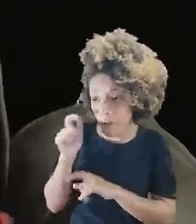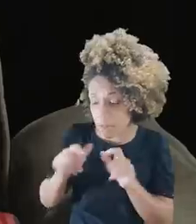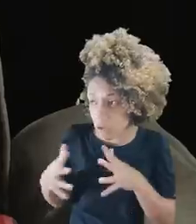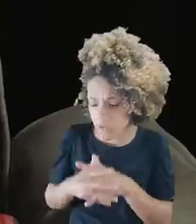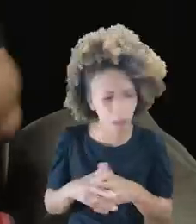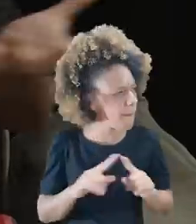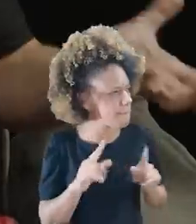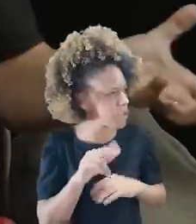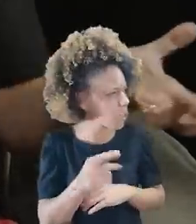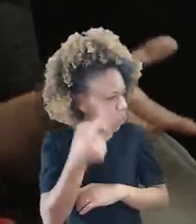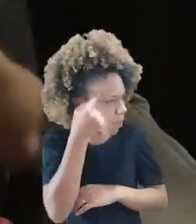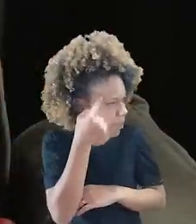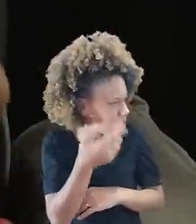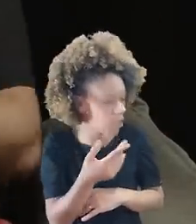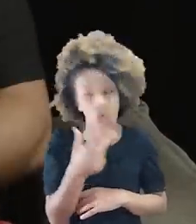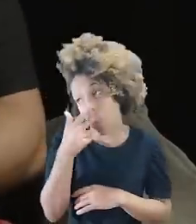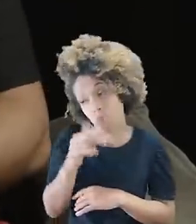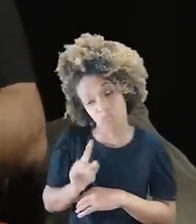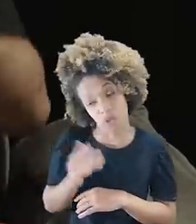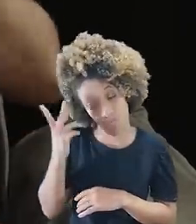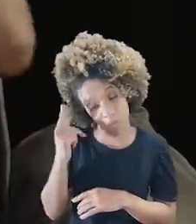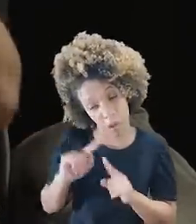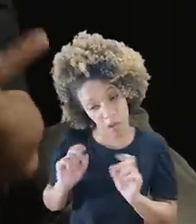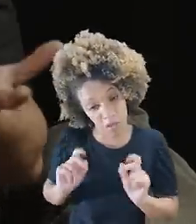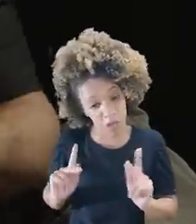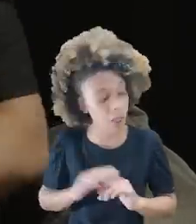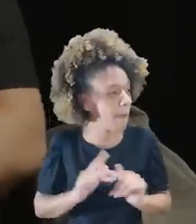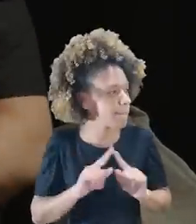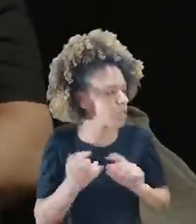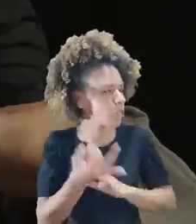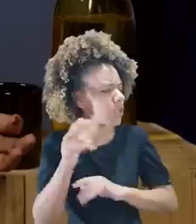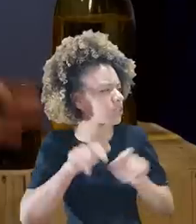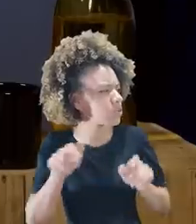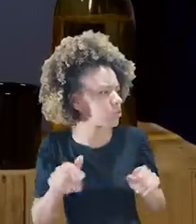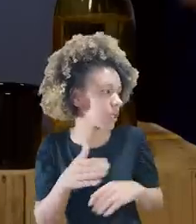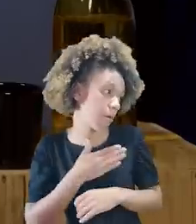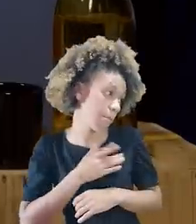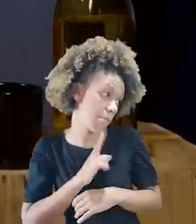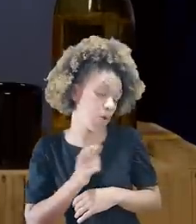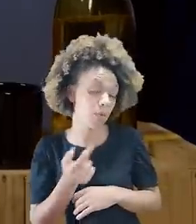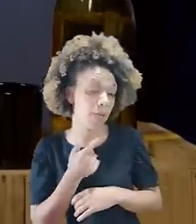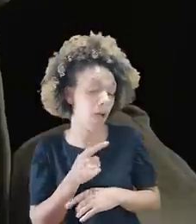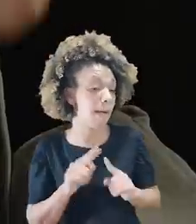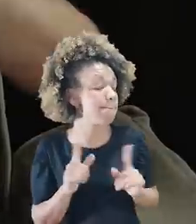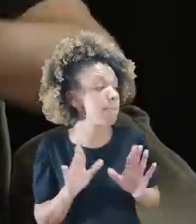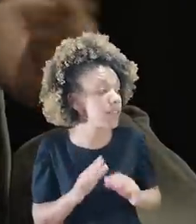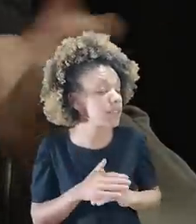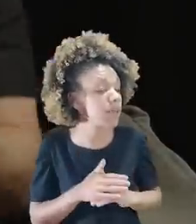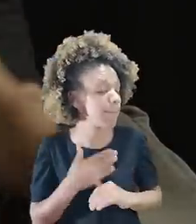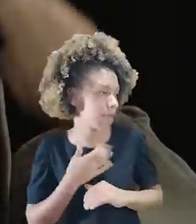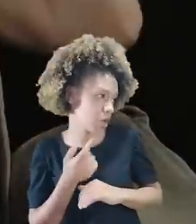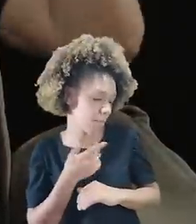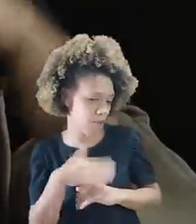na minha visceralidade eu sou viceral eu penso nas tenho TDH sou mais viceral ainda então eu falo as merdas falo com o corpo